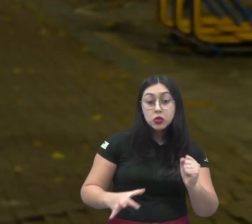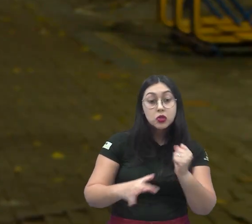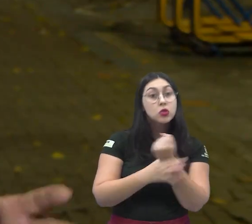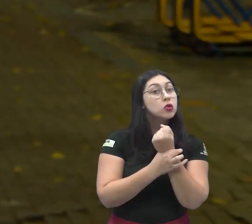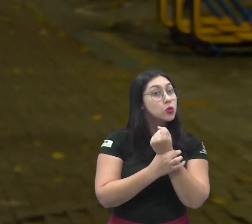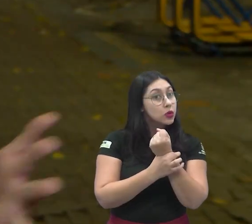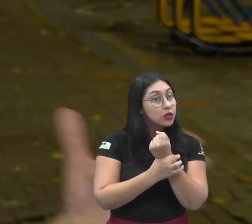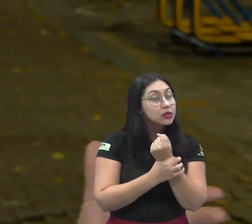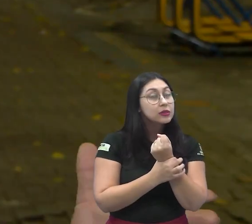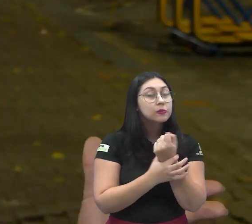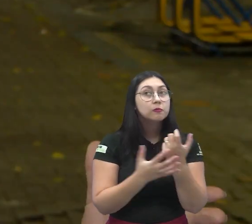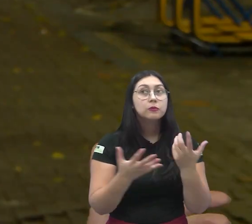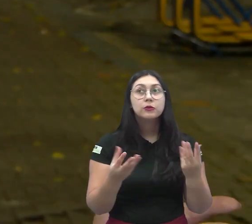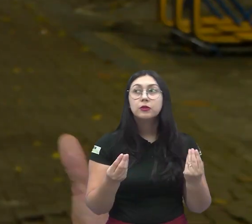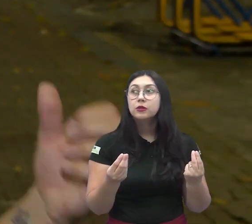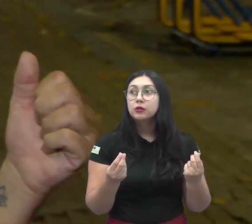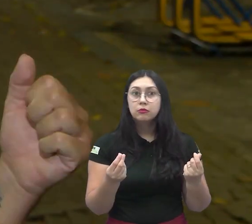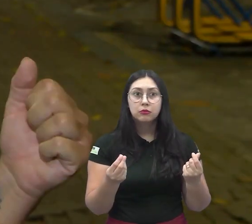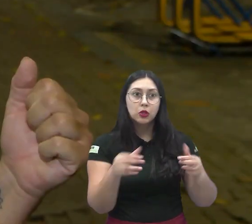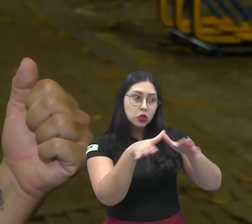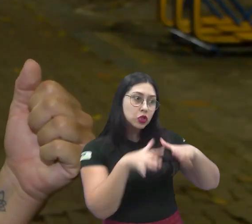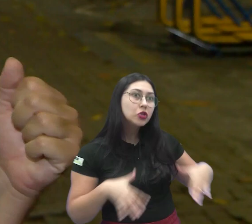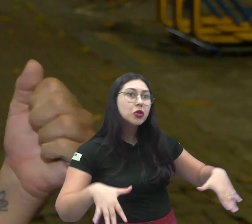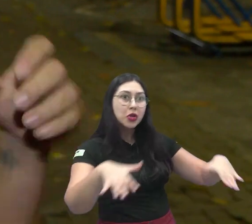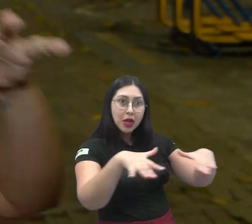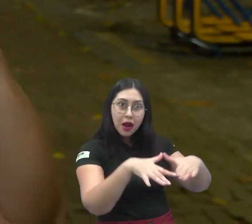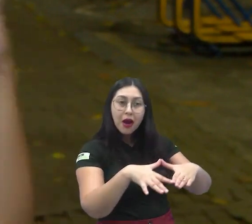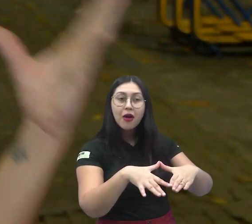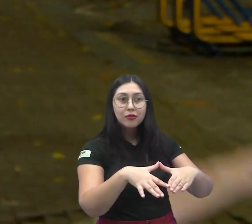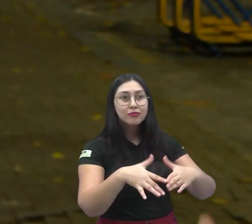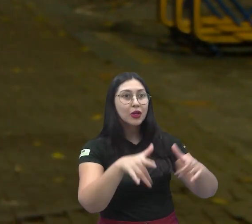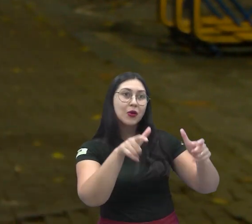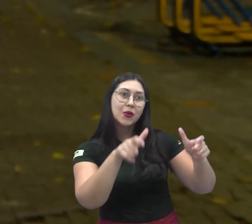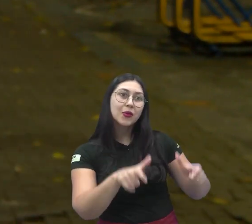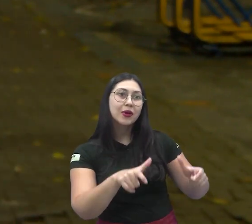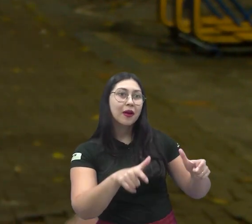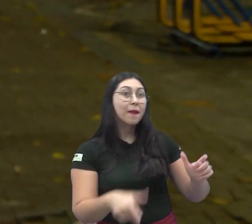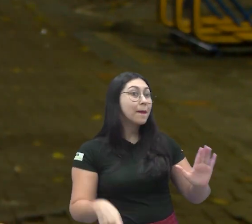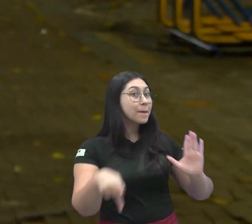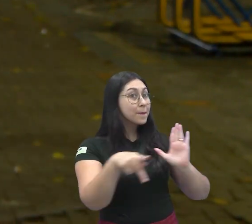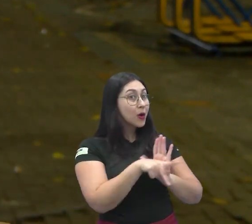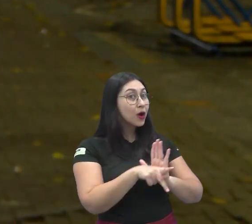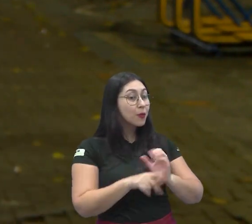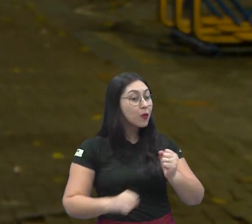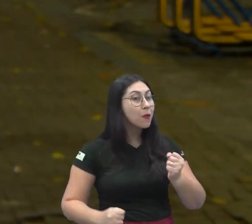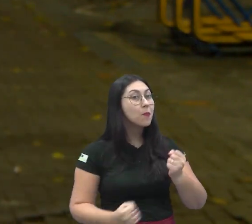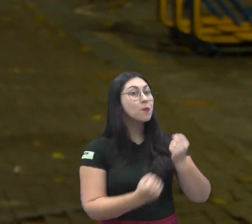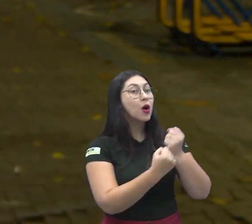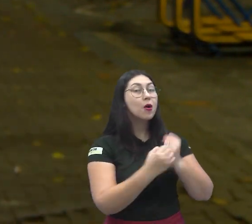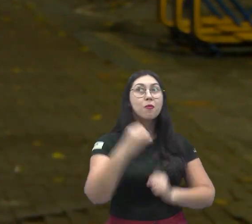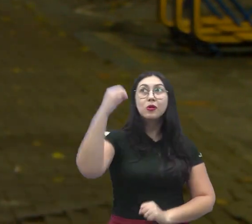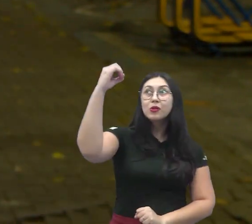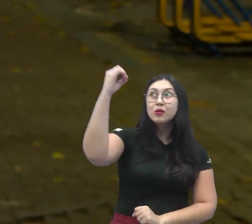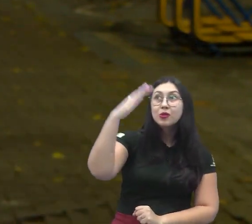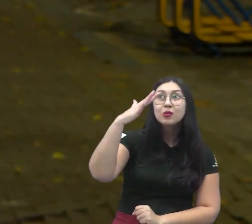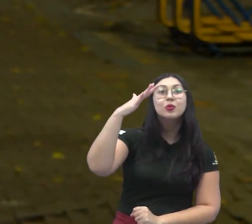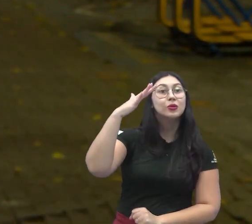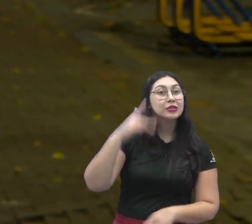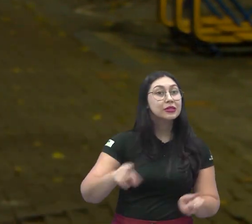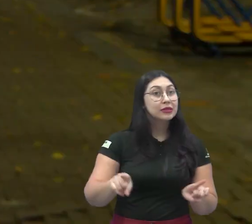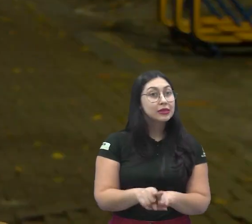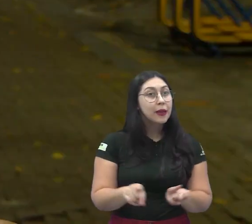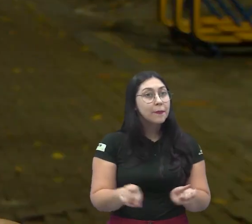seguro, tanto numa questão de segurança pública de uma forma geral, né, eles estão no lugar que tem um suporte, que